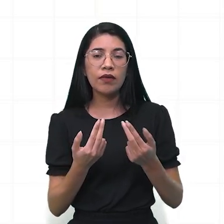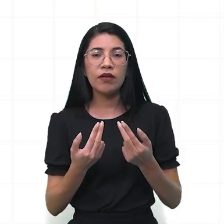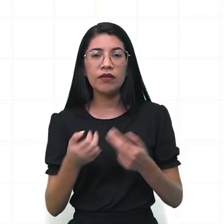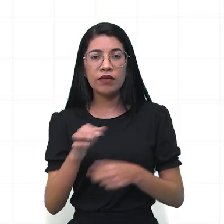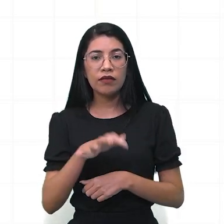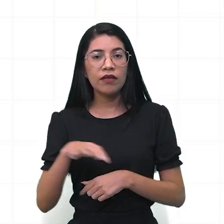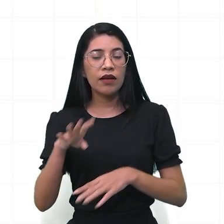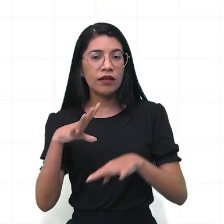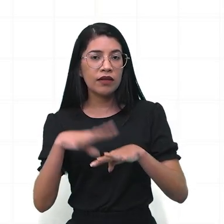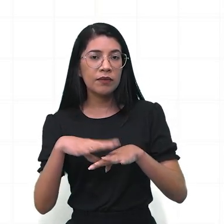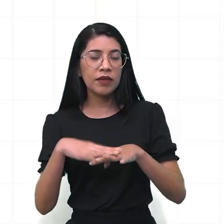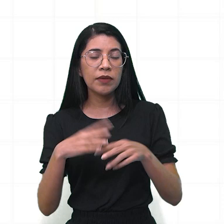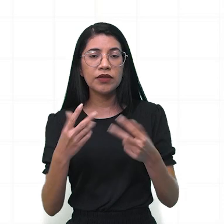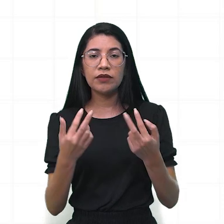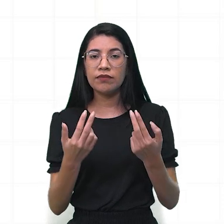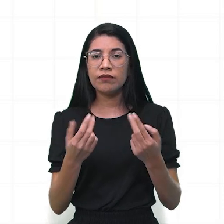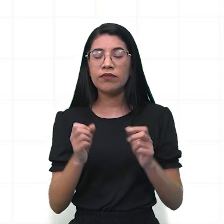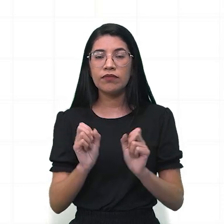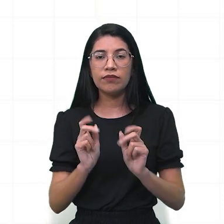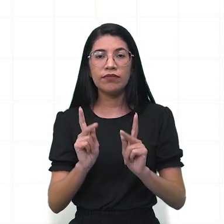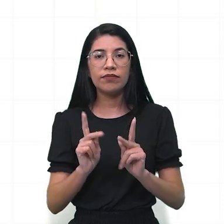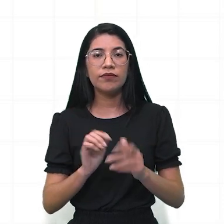coisa que igual, tá?